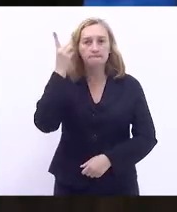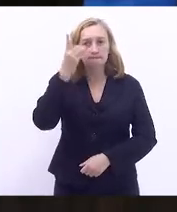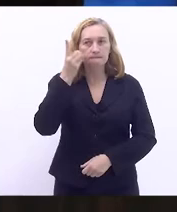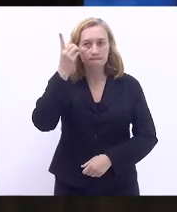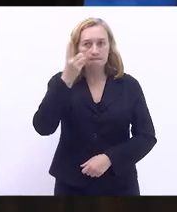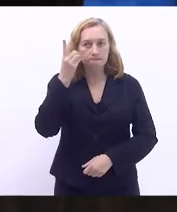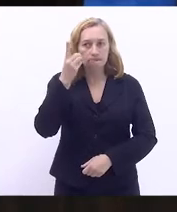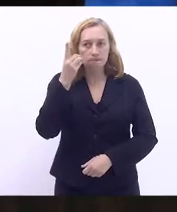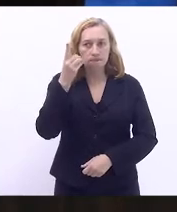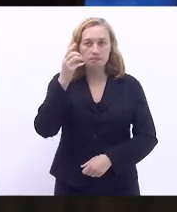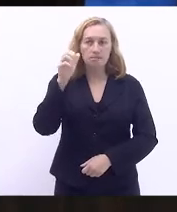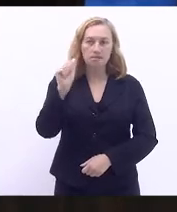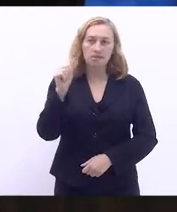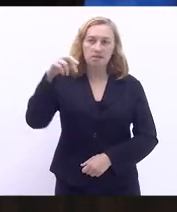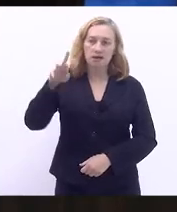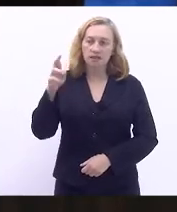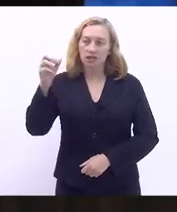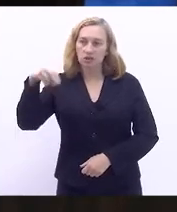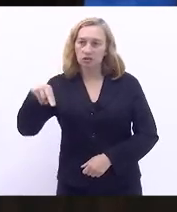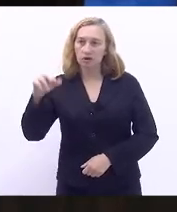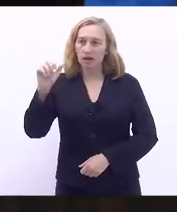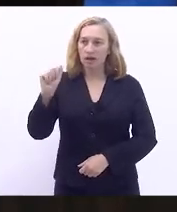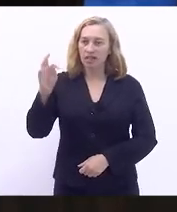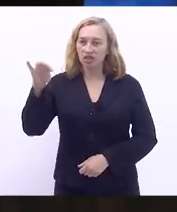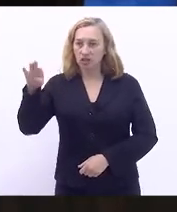Deputado Anderson Alexandre.